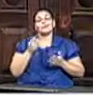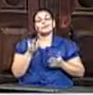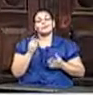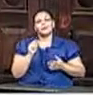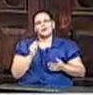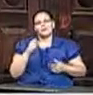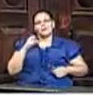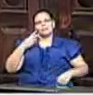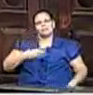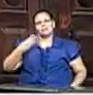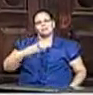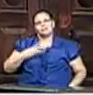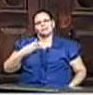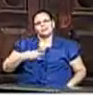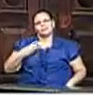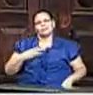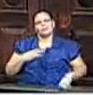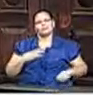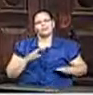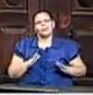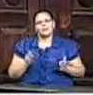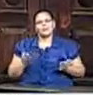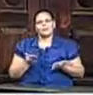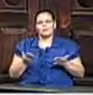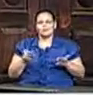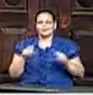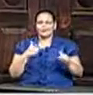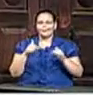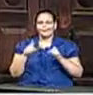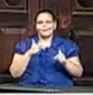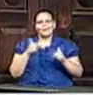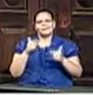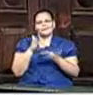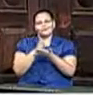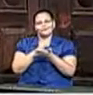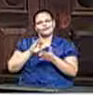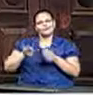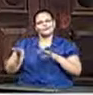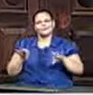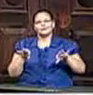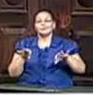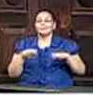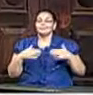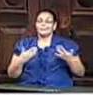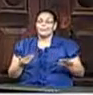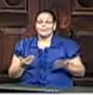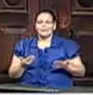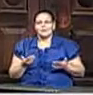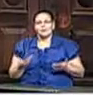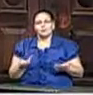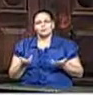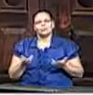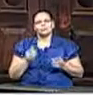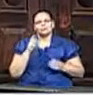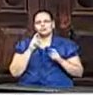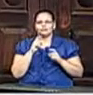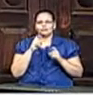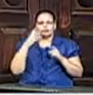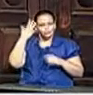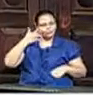vai dividir ainda mais a classe trabalhadora. Mas estão retornando ao